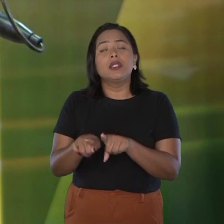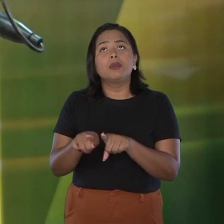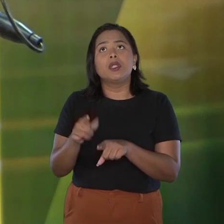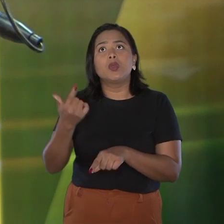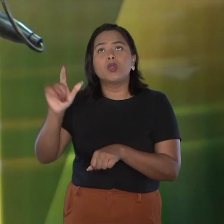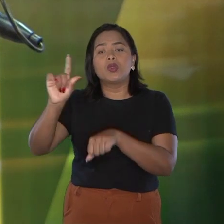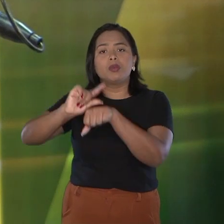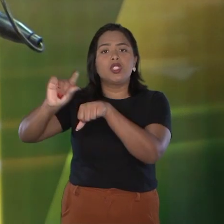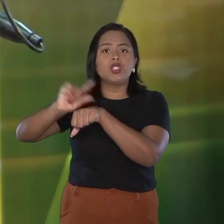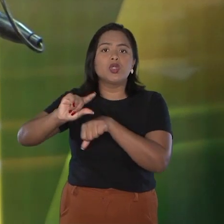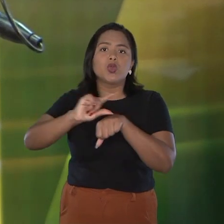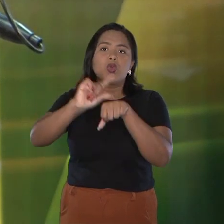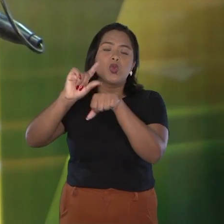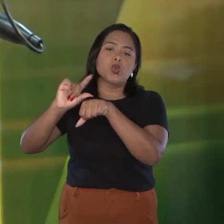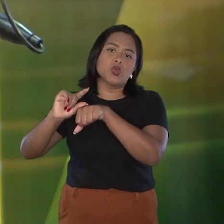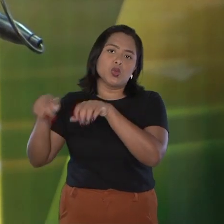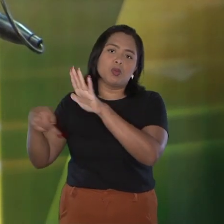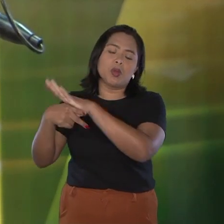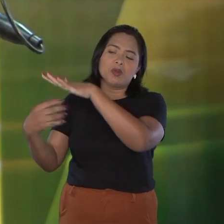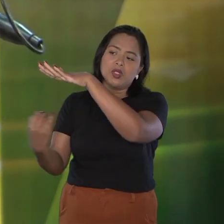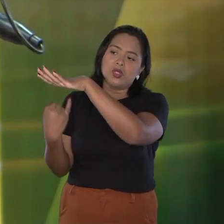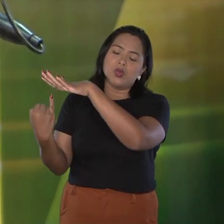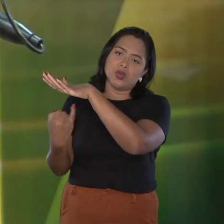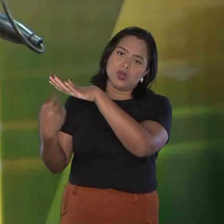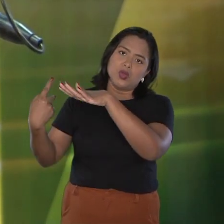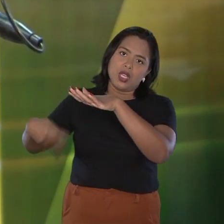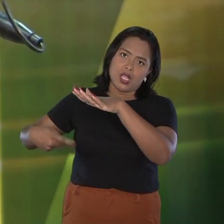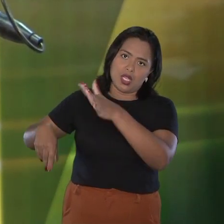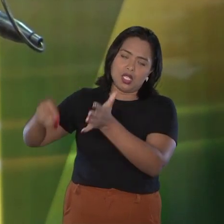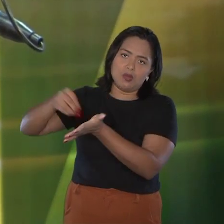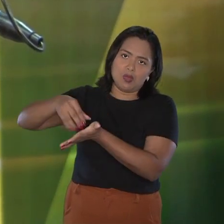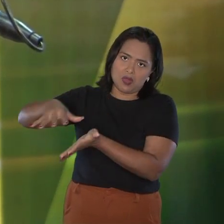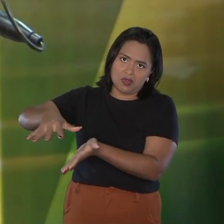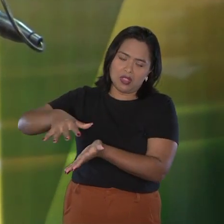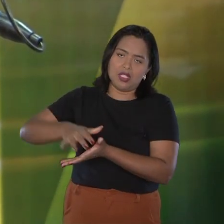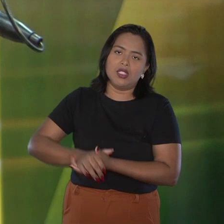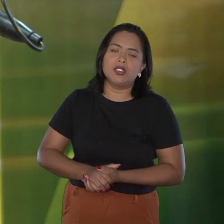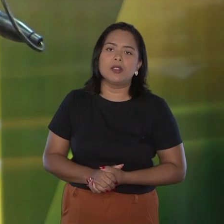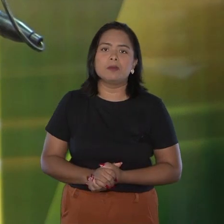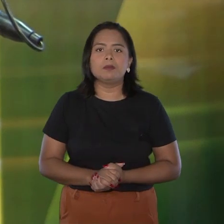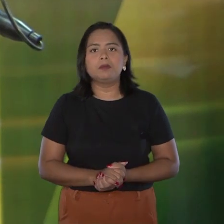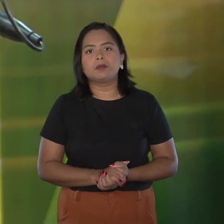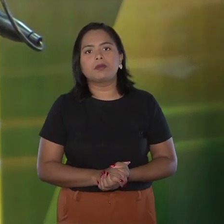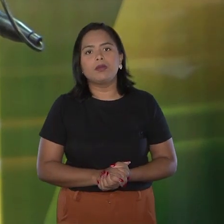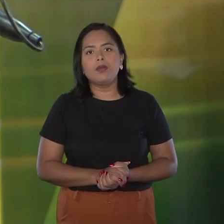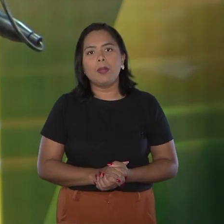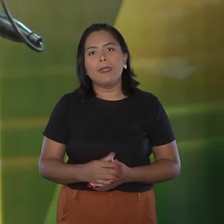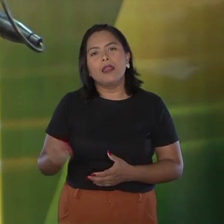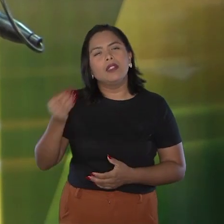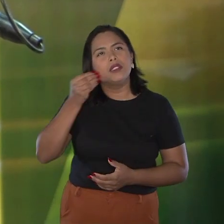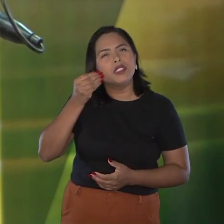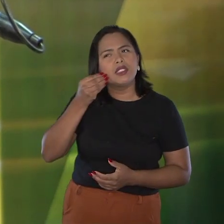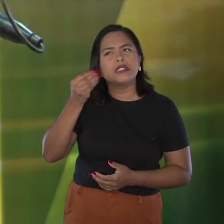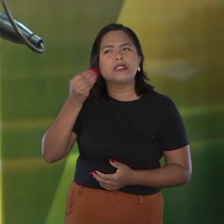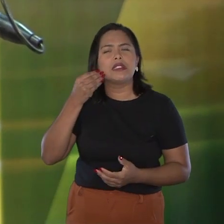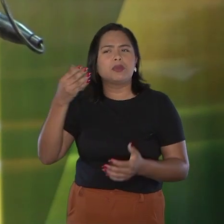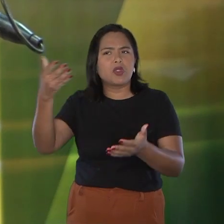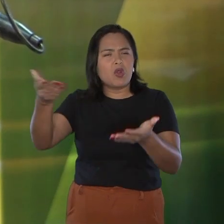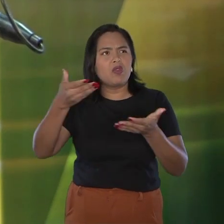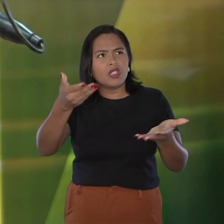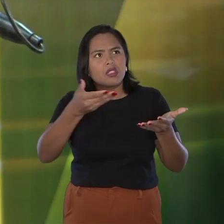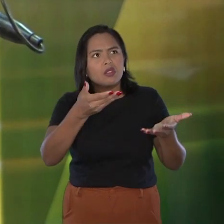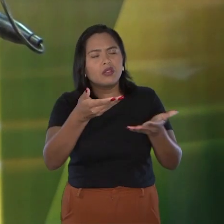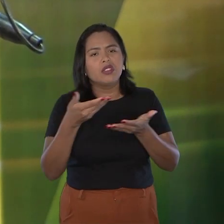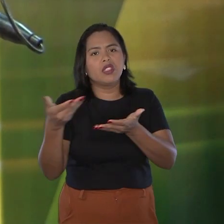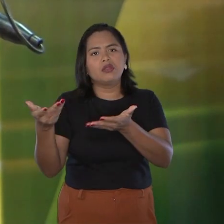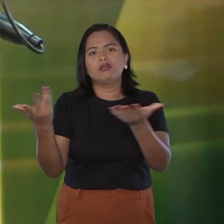pela pelas instituições locais essa ideia da gente integrar que realmente é da localidade a gente tentou fazer mais convites mas